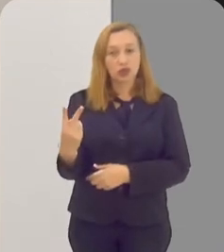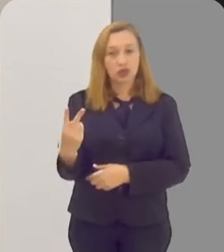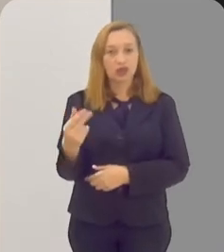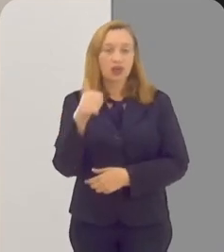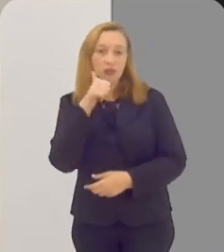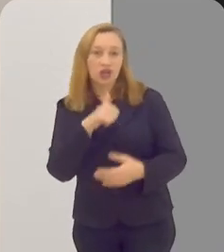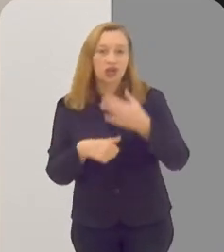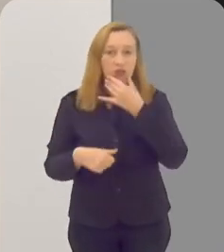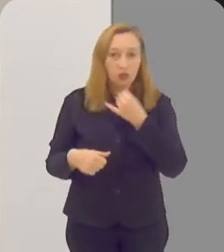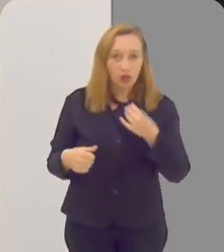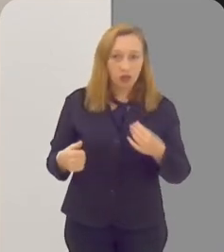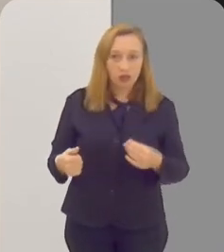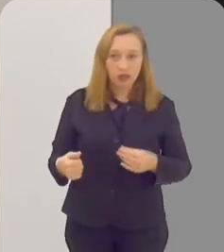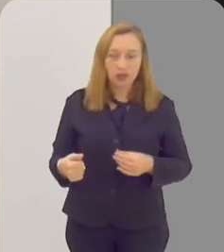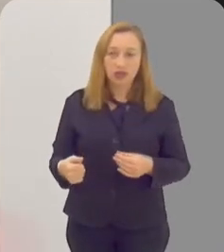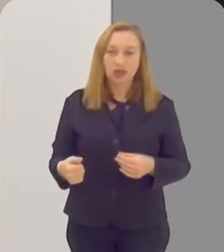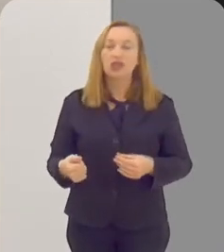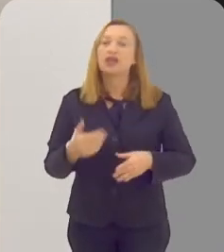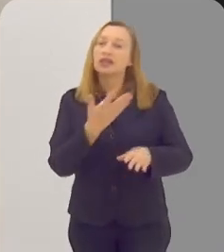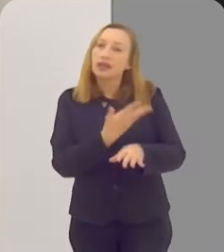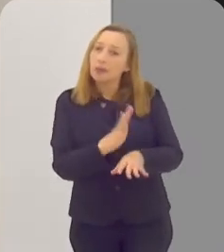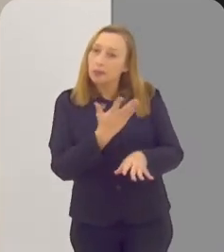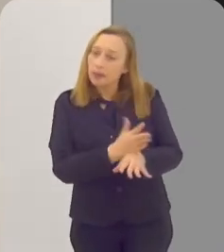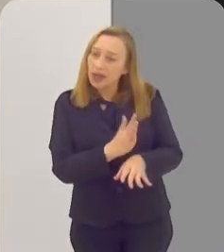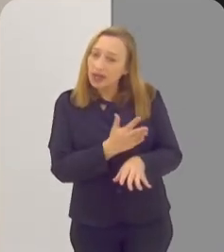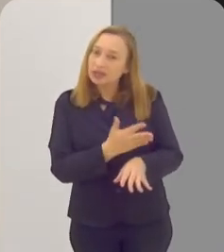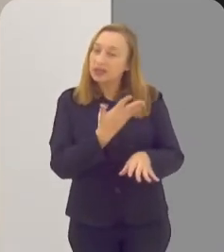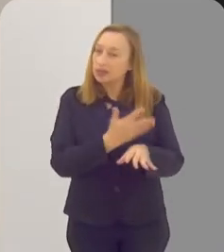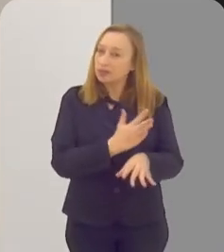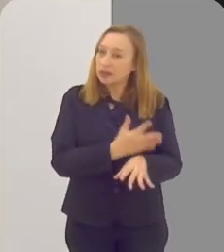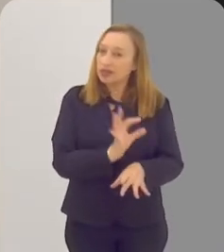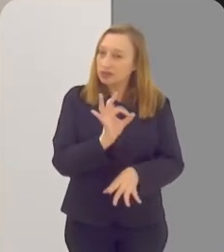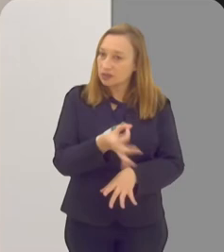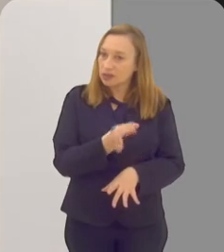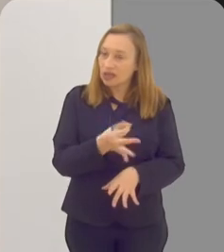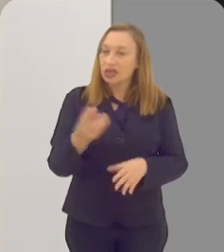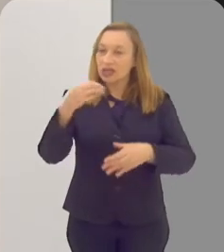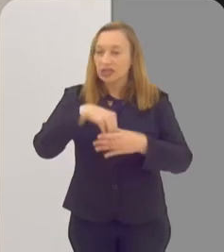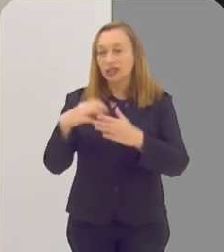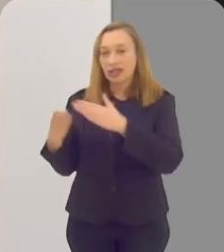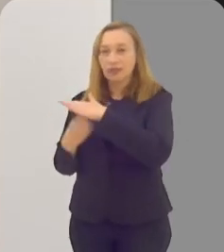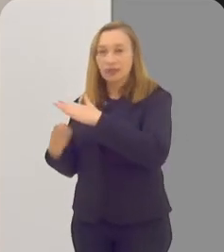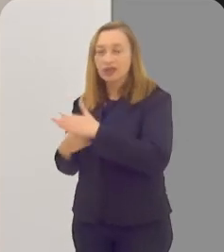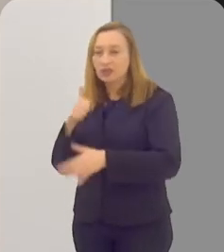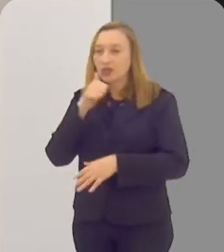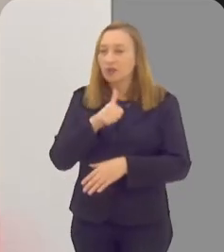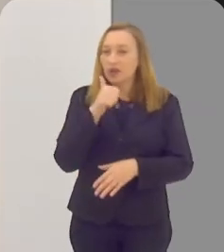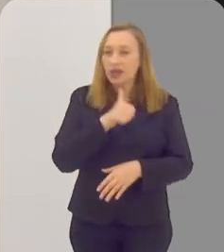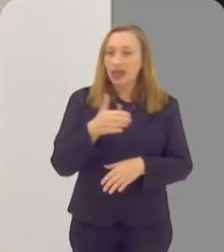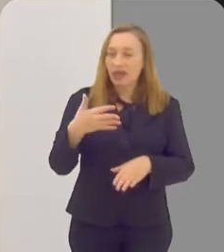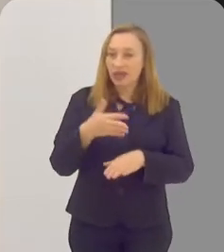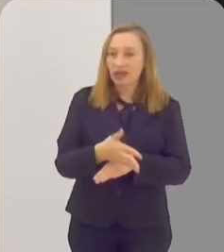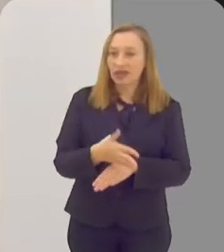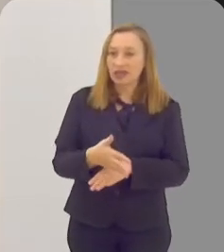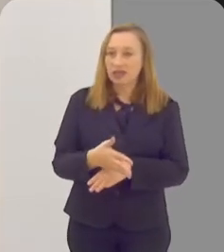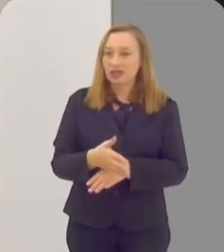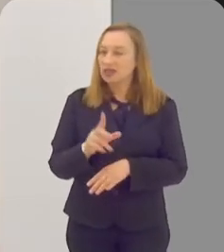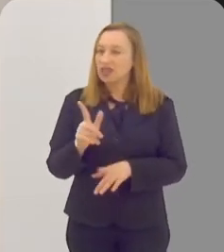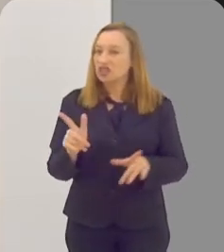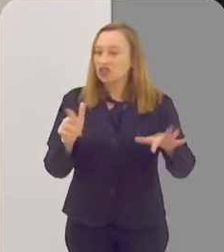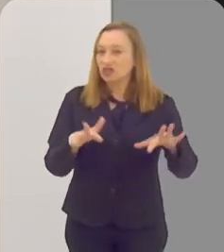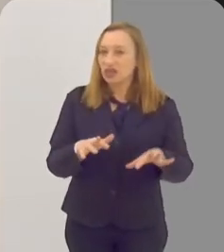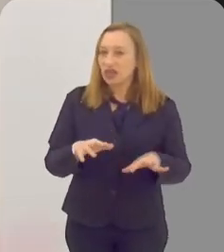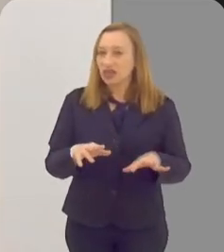responsabilidade efetivamente compartilhada. E na prática, sendo bem pragmático, dentro da empresa, quando a mulher entrar